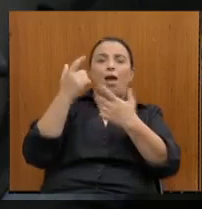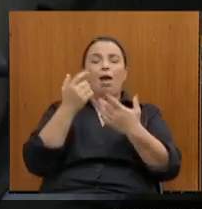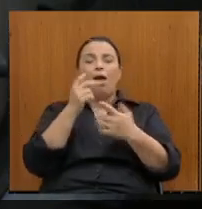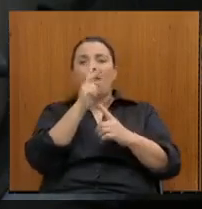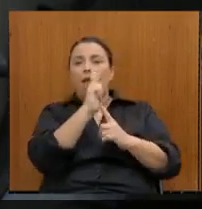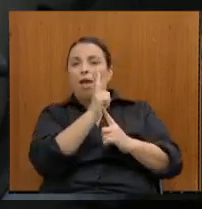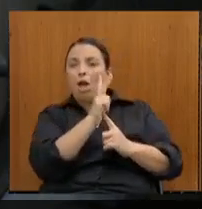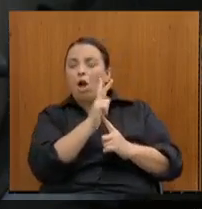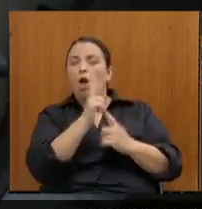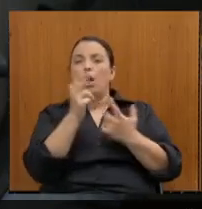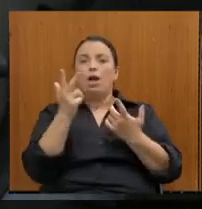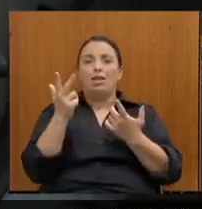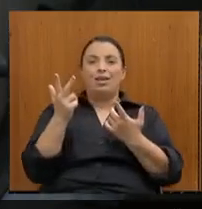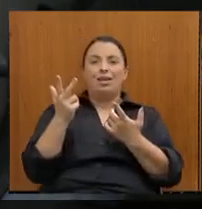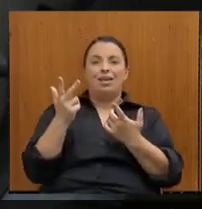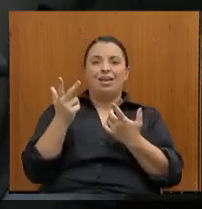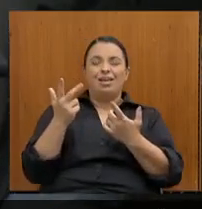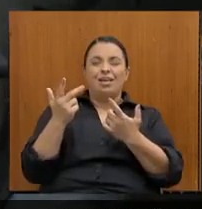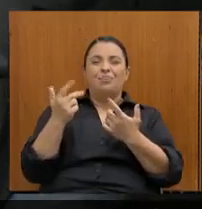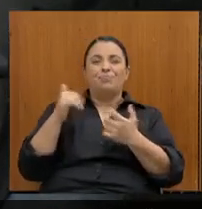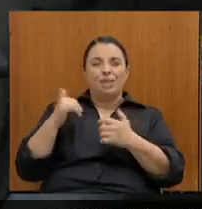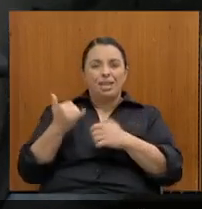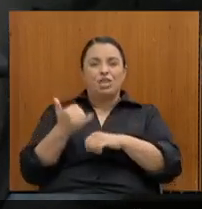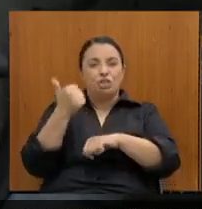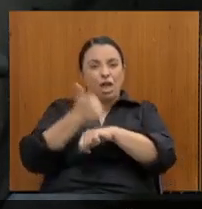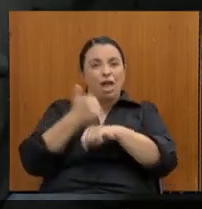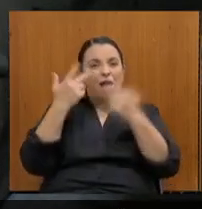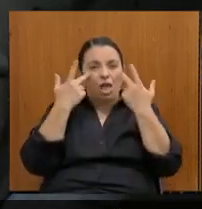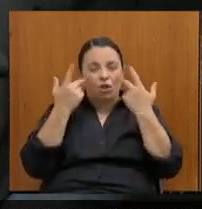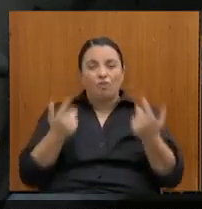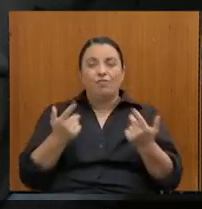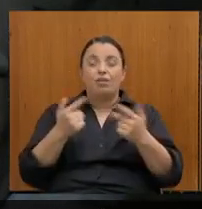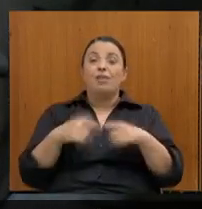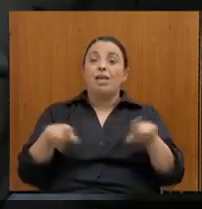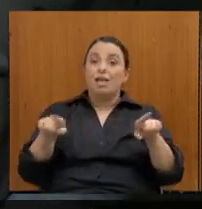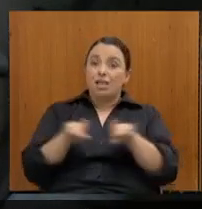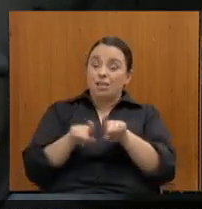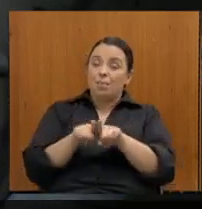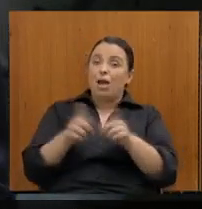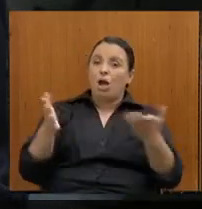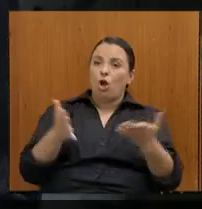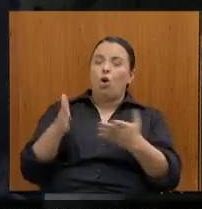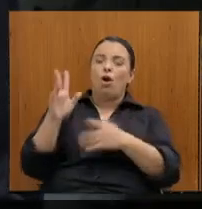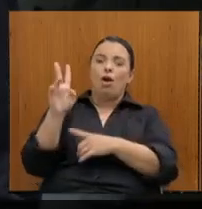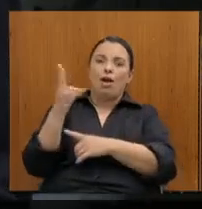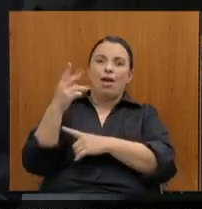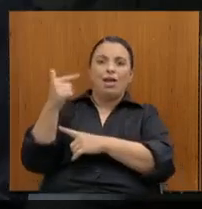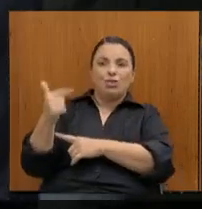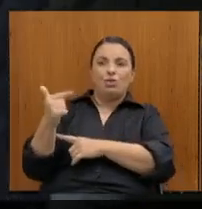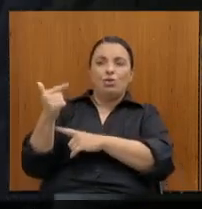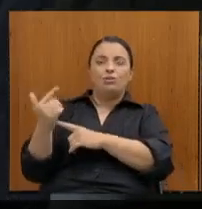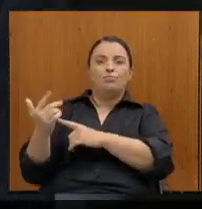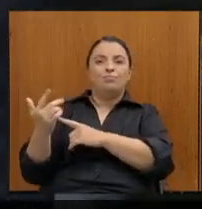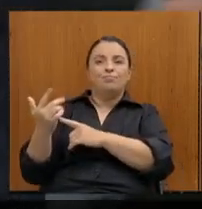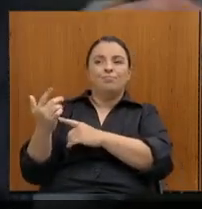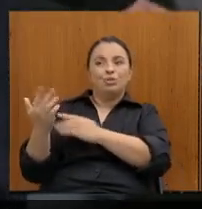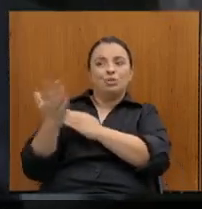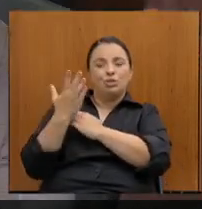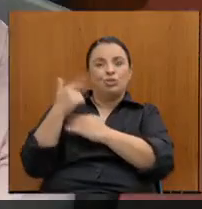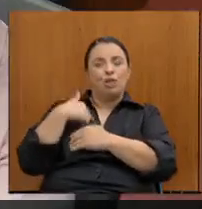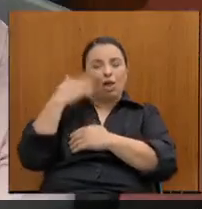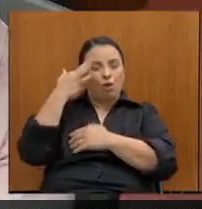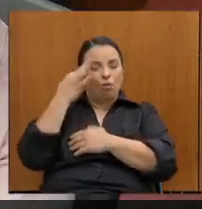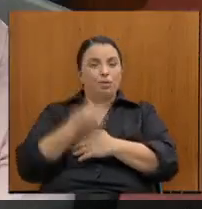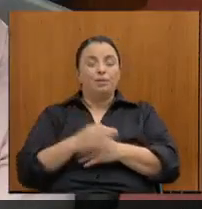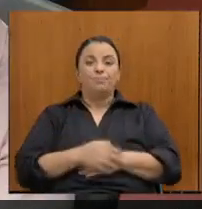renováveis e agora É nos ajudando aí tá bem na questão do hidrogénio Verde olá tudo bem